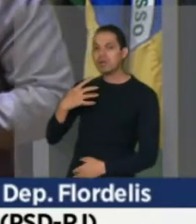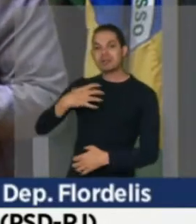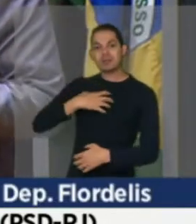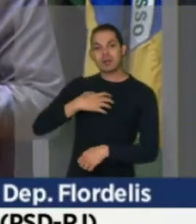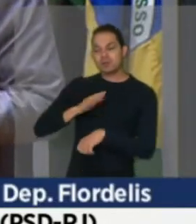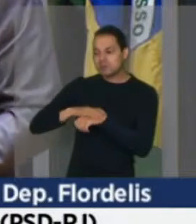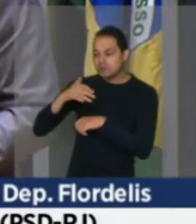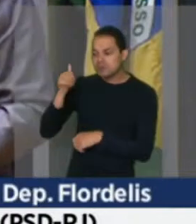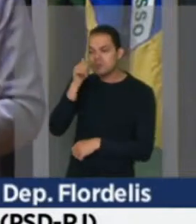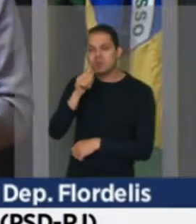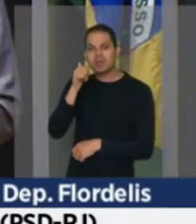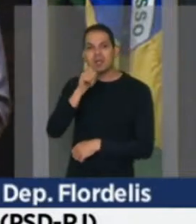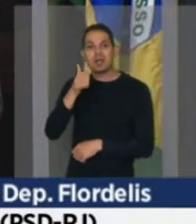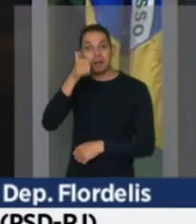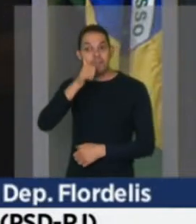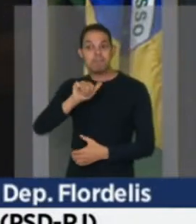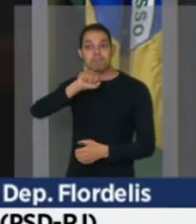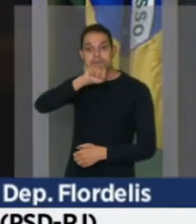sua condição de mãe.